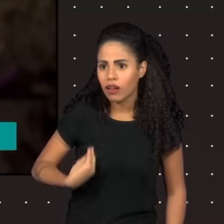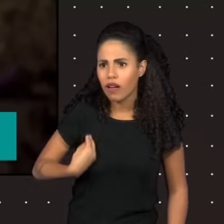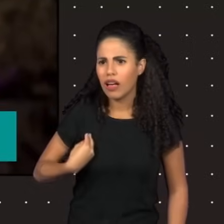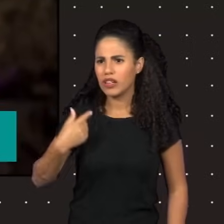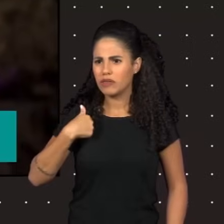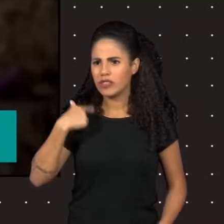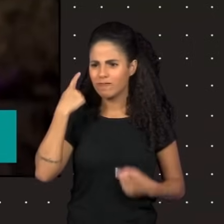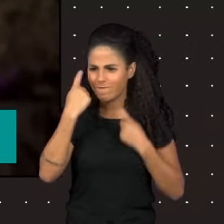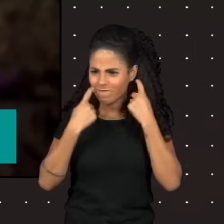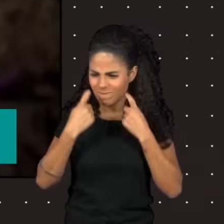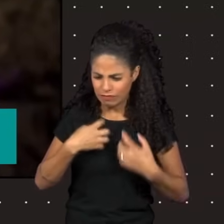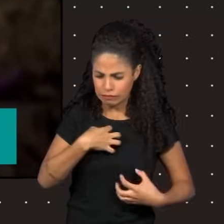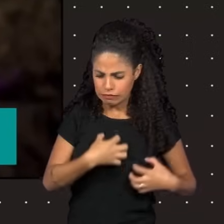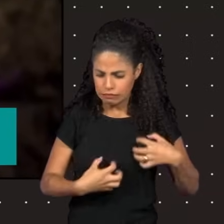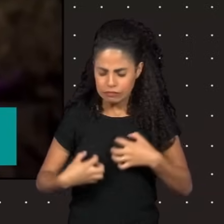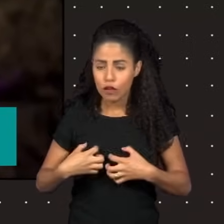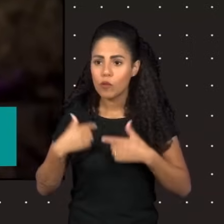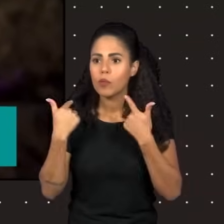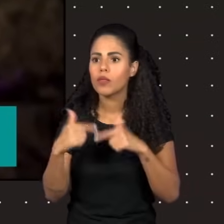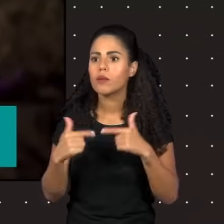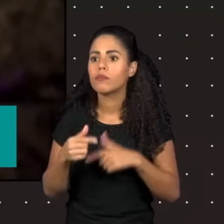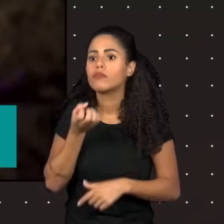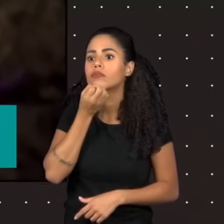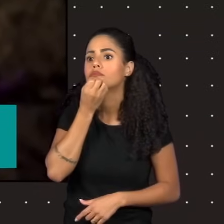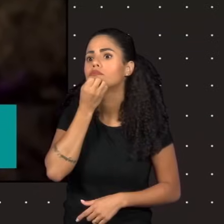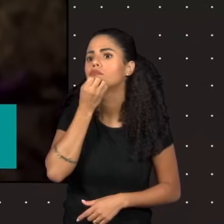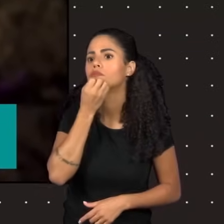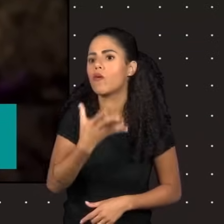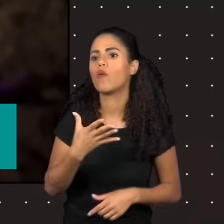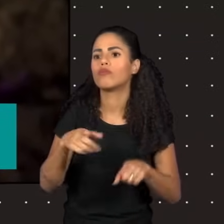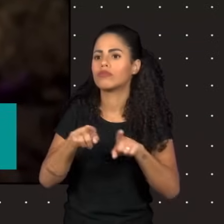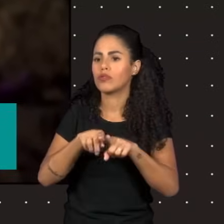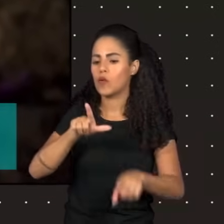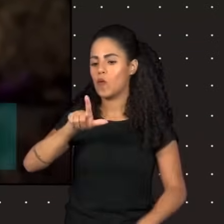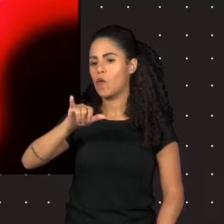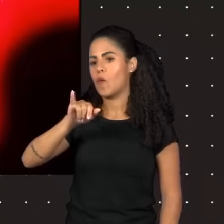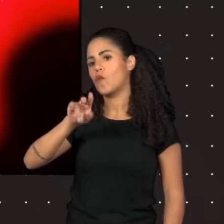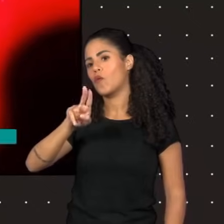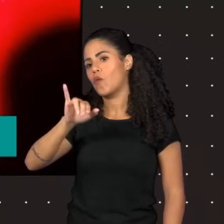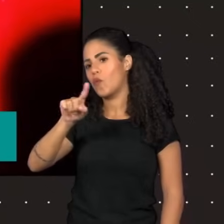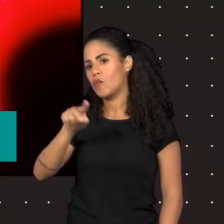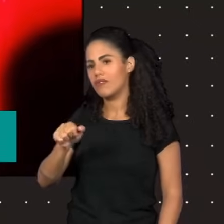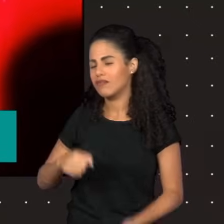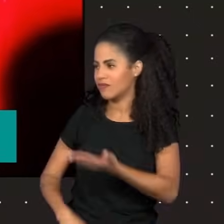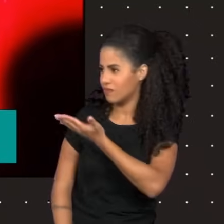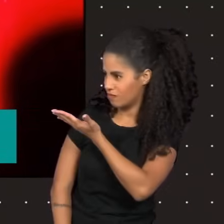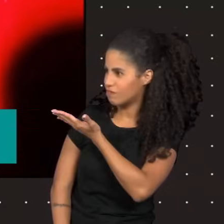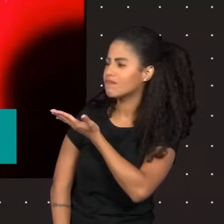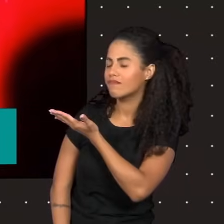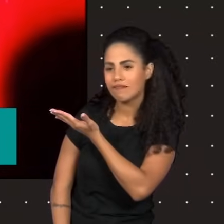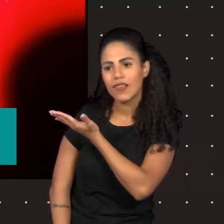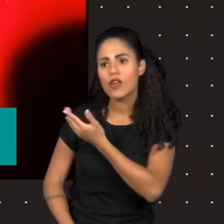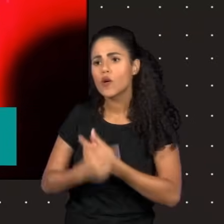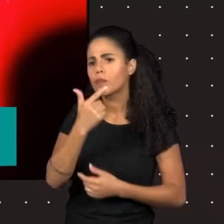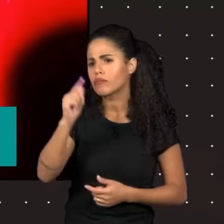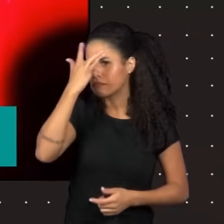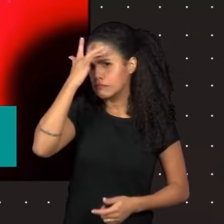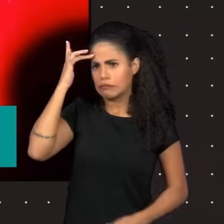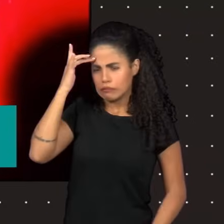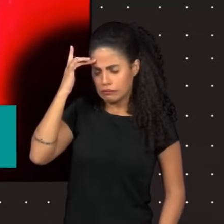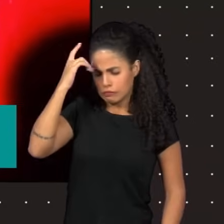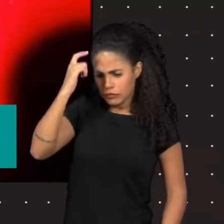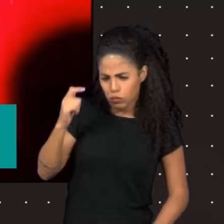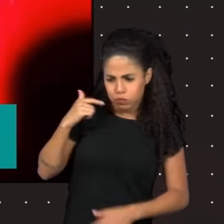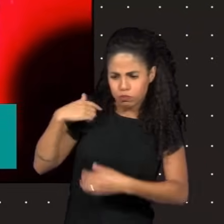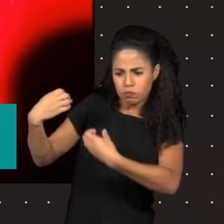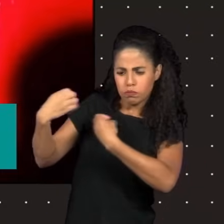ressentimentos. Foi um trabalho fantástico também com o Luiz Fernando, que foi outra pessoa que, nossa, me fez